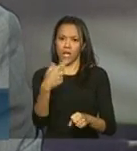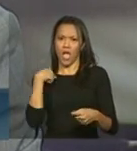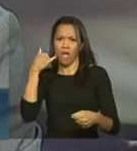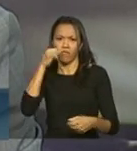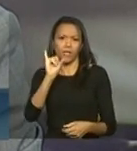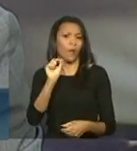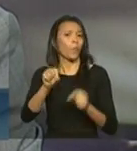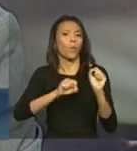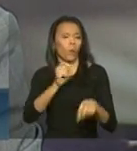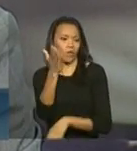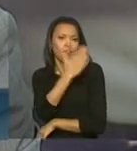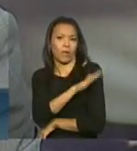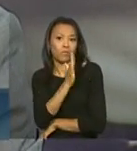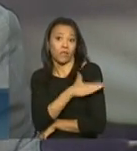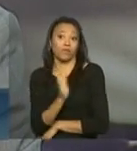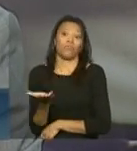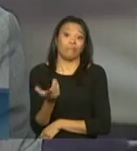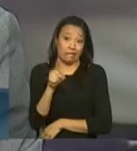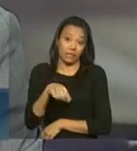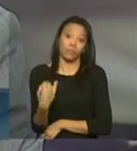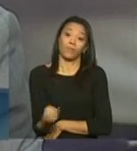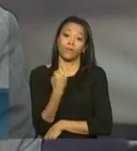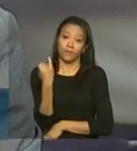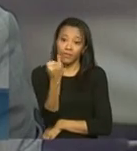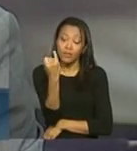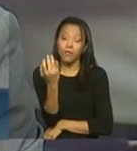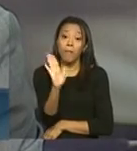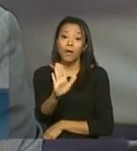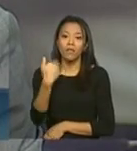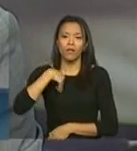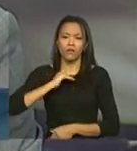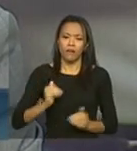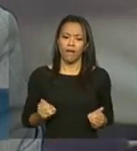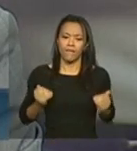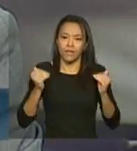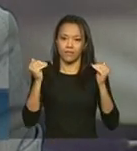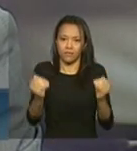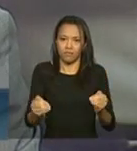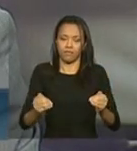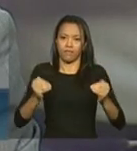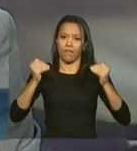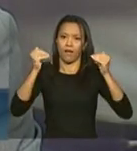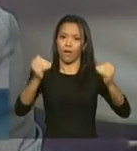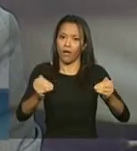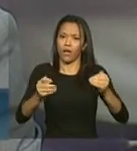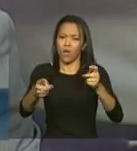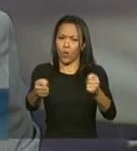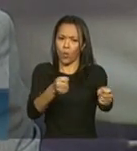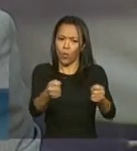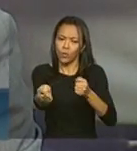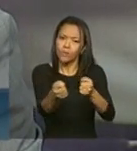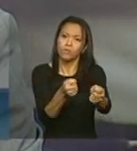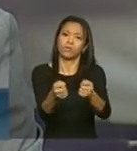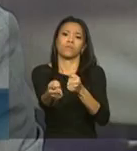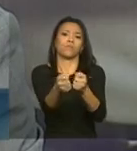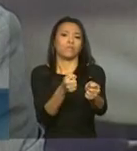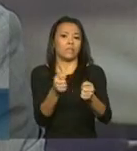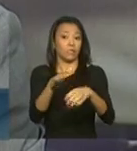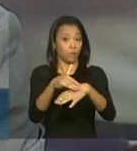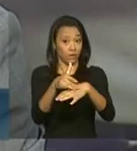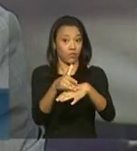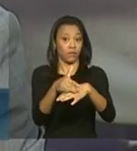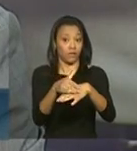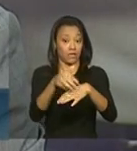é muito importante, mas a gente efetivamente avançar no controle da hanseníase. E, em particular, este